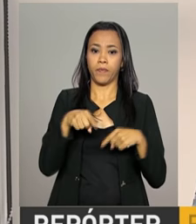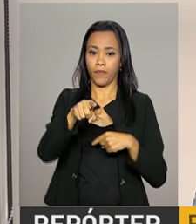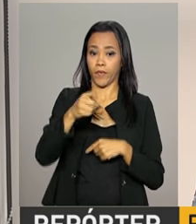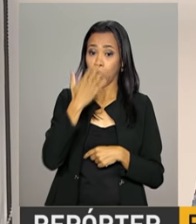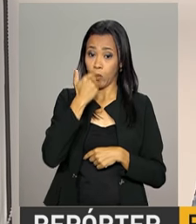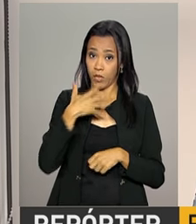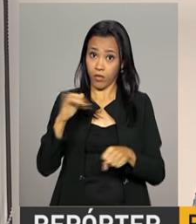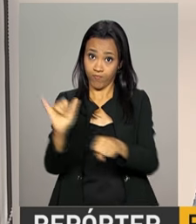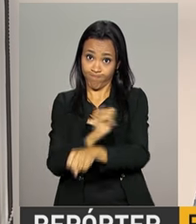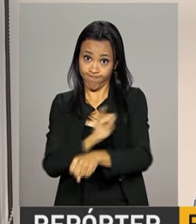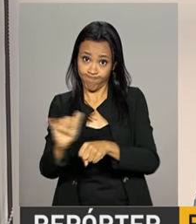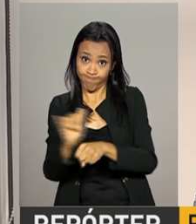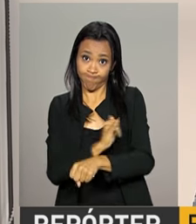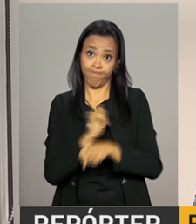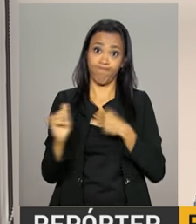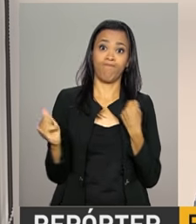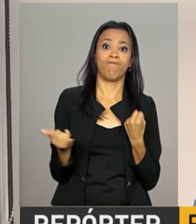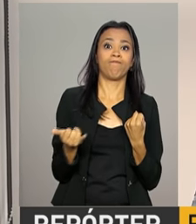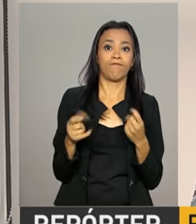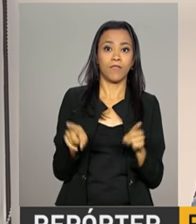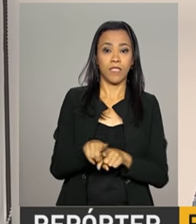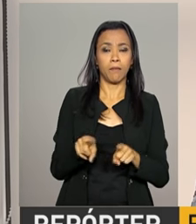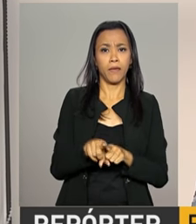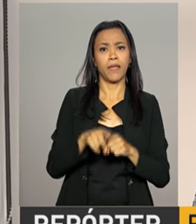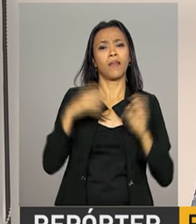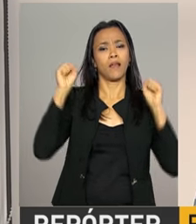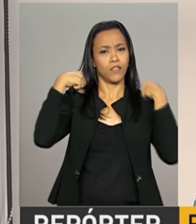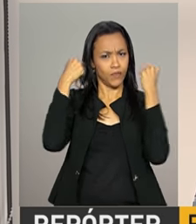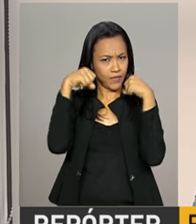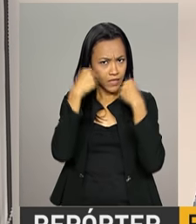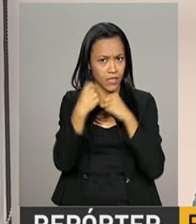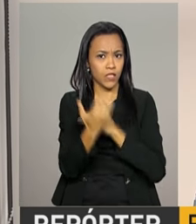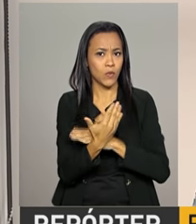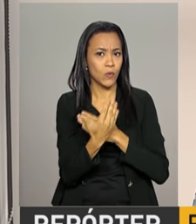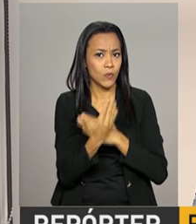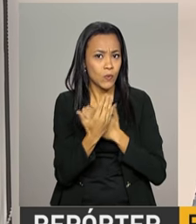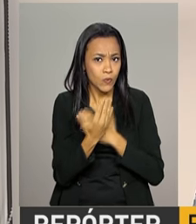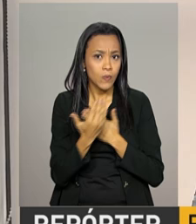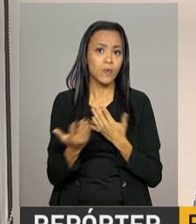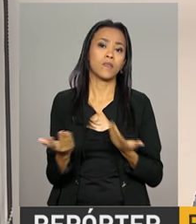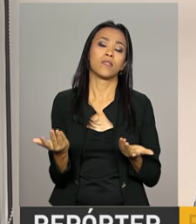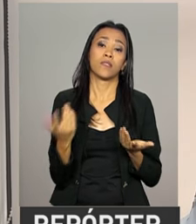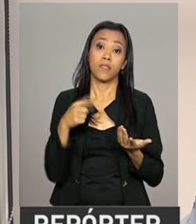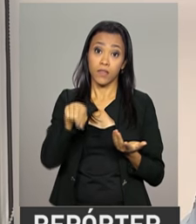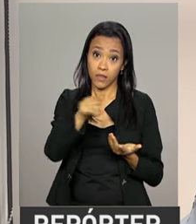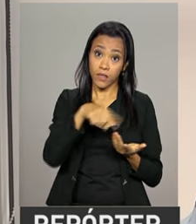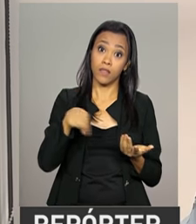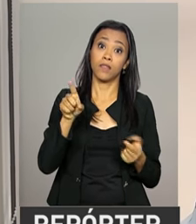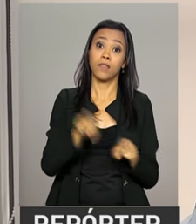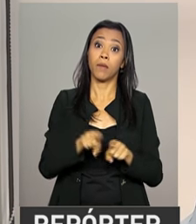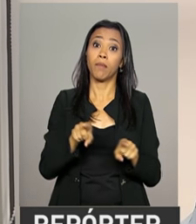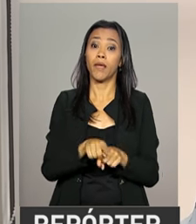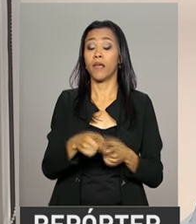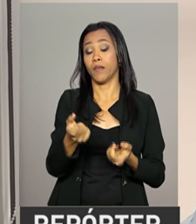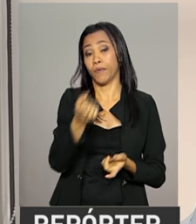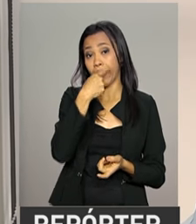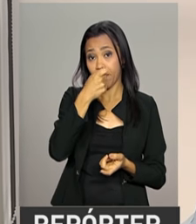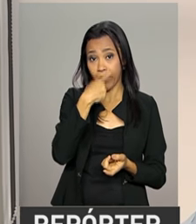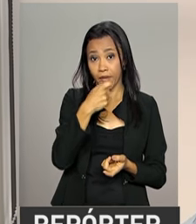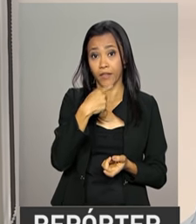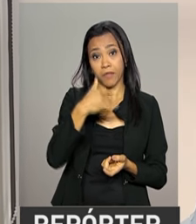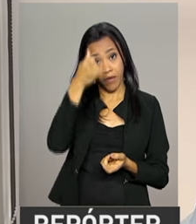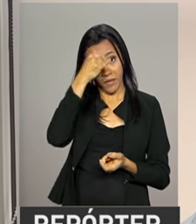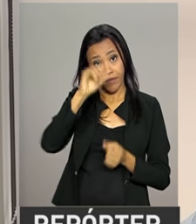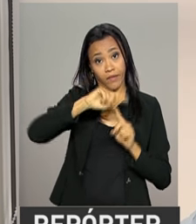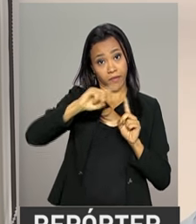balanceada, usar meias elásticas, que ajudam a fazer atividade física regular, entendeu? Aí tem as questões anticoncepcional, tem que estar